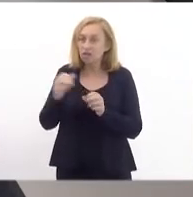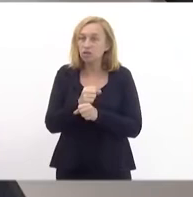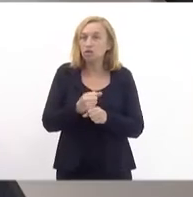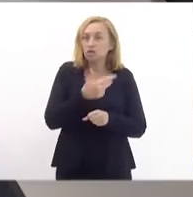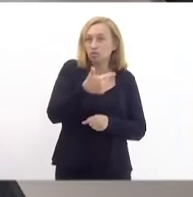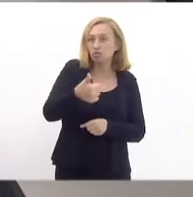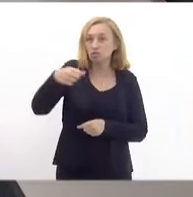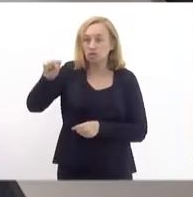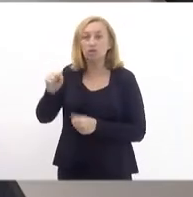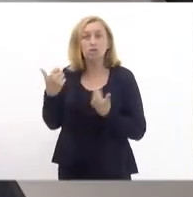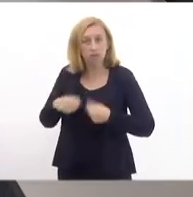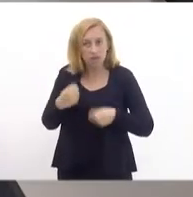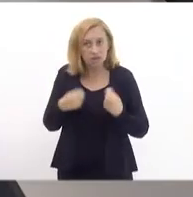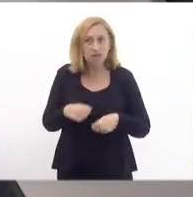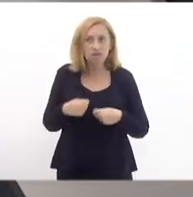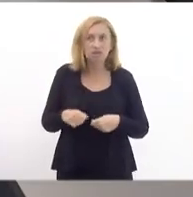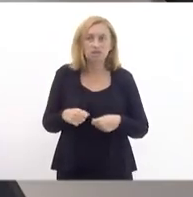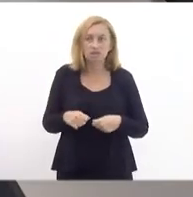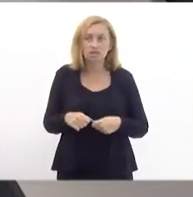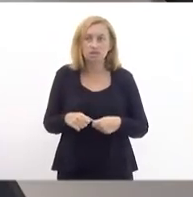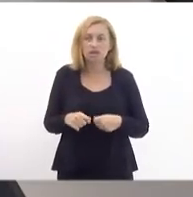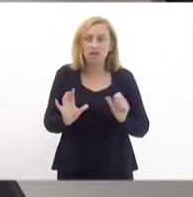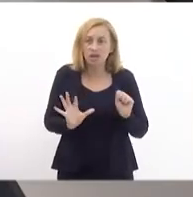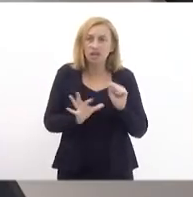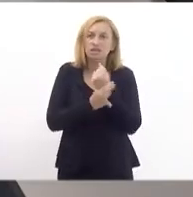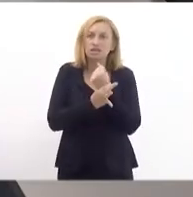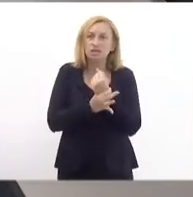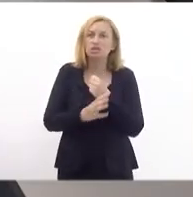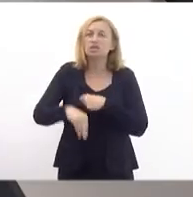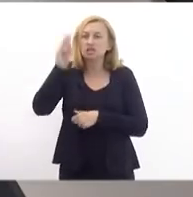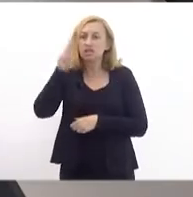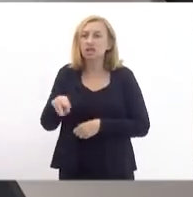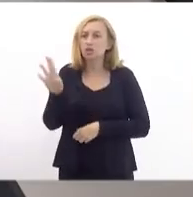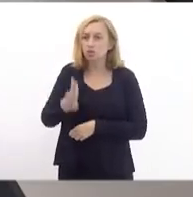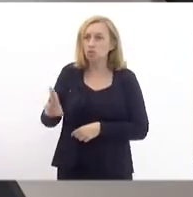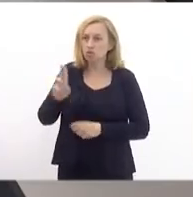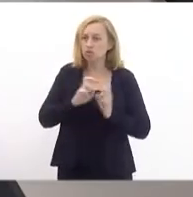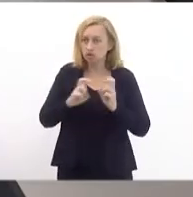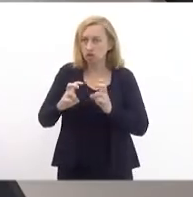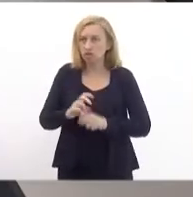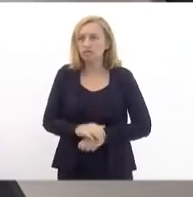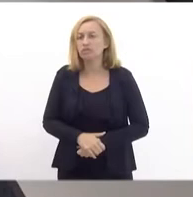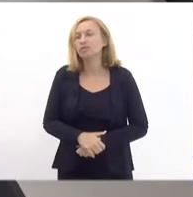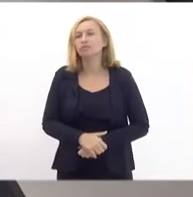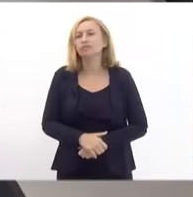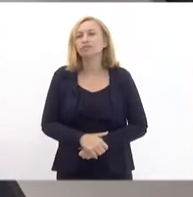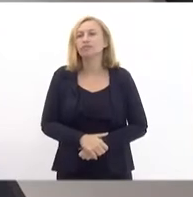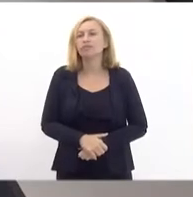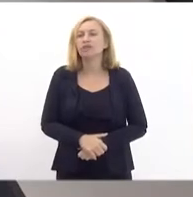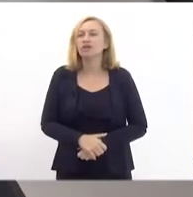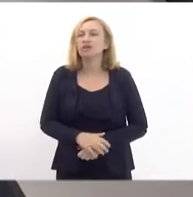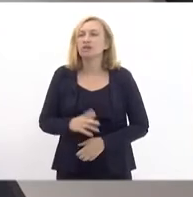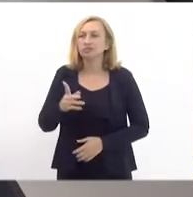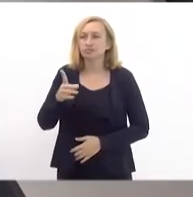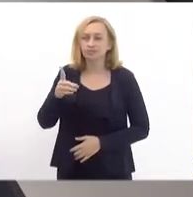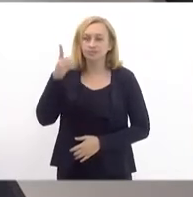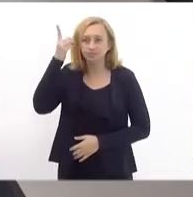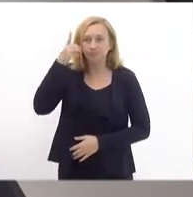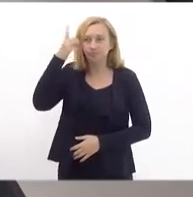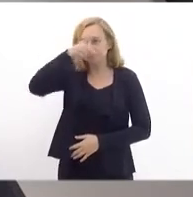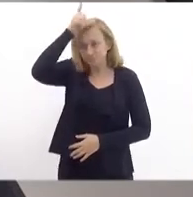É preciso que nós tenhamos os Conselhos de Usuários, que é a proteção de quem usa o serviço. Vou passar a palavra ao deputado Luiz